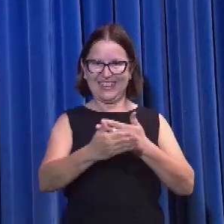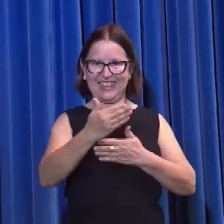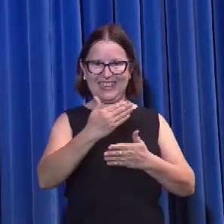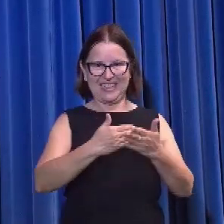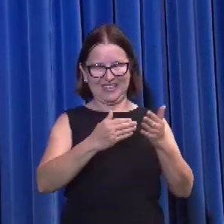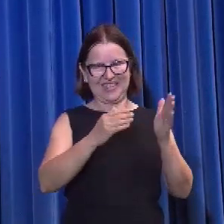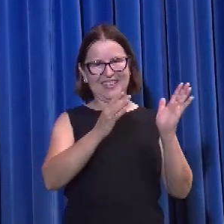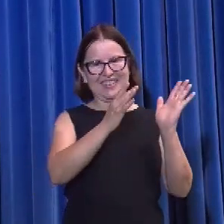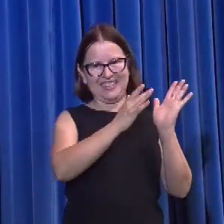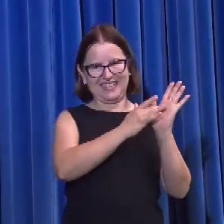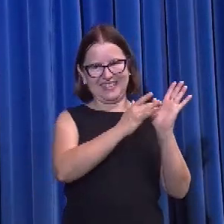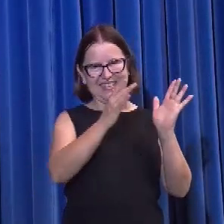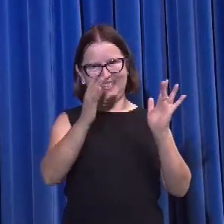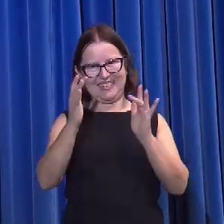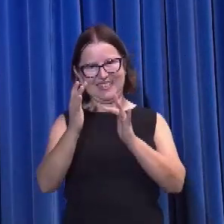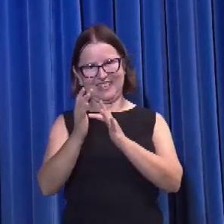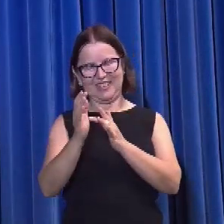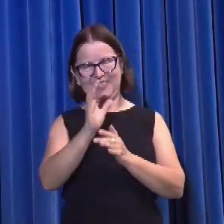Jesus Cristo.